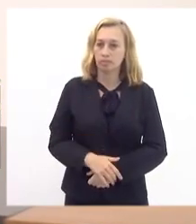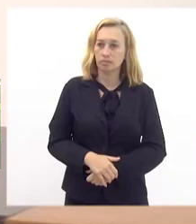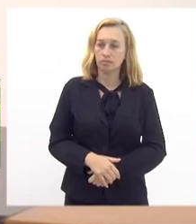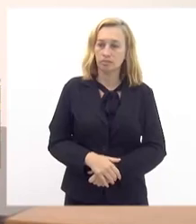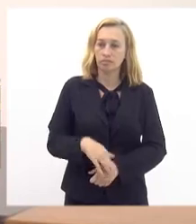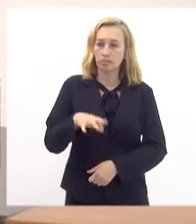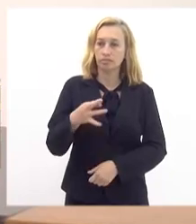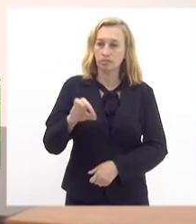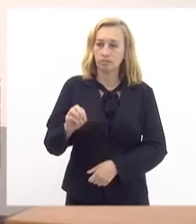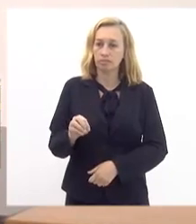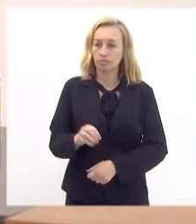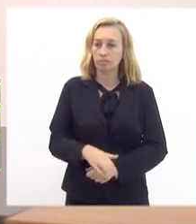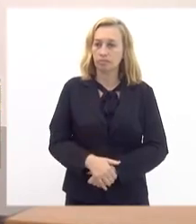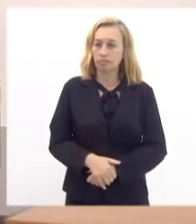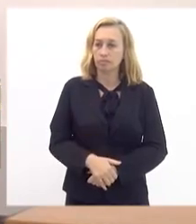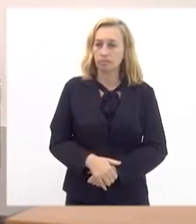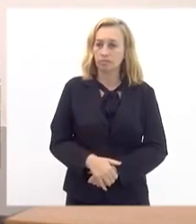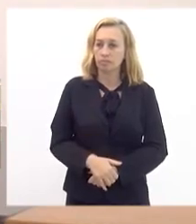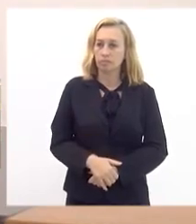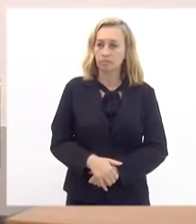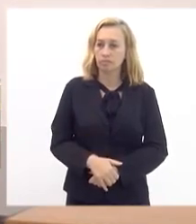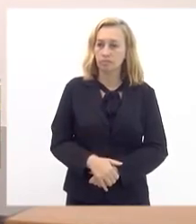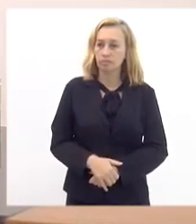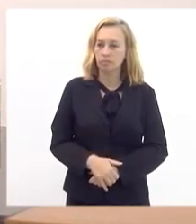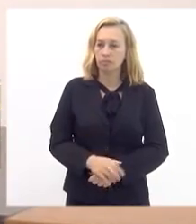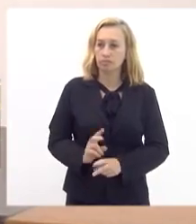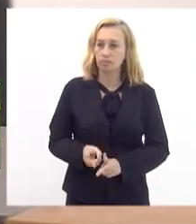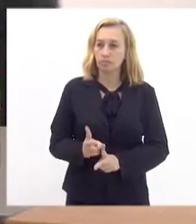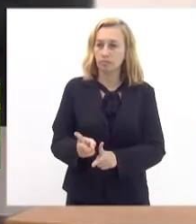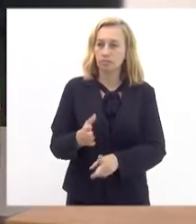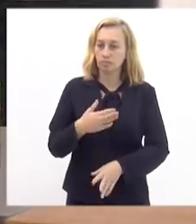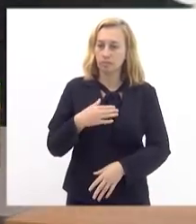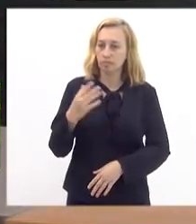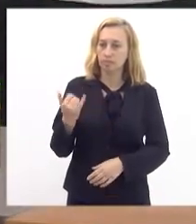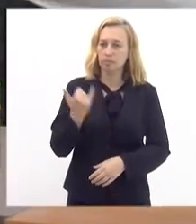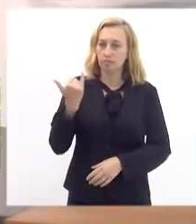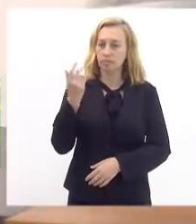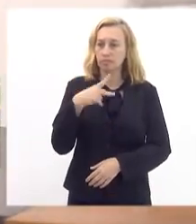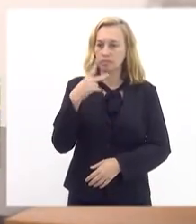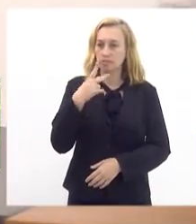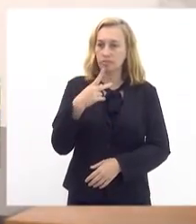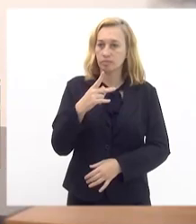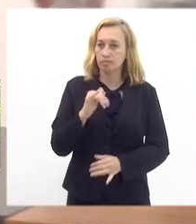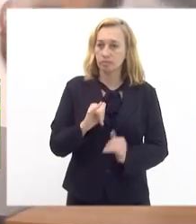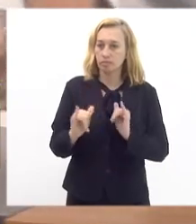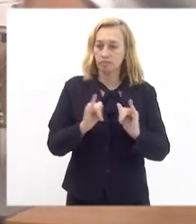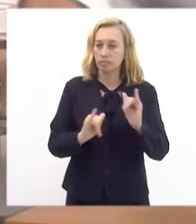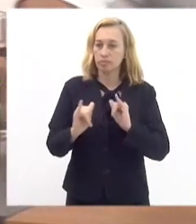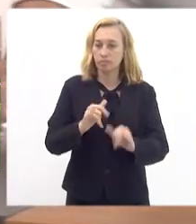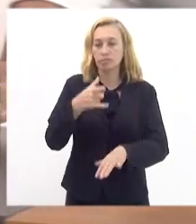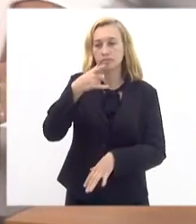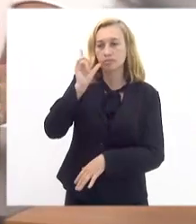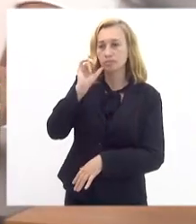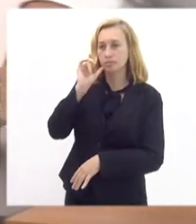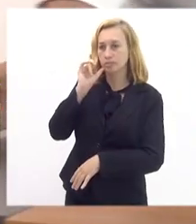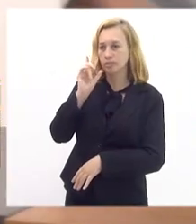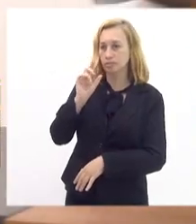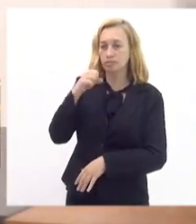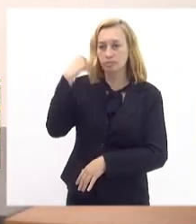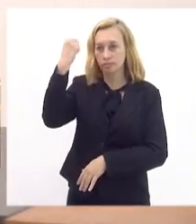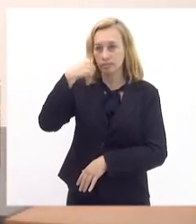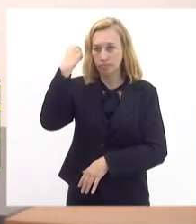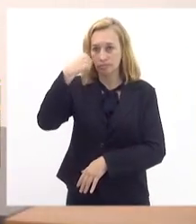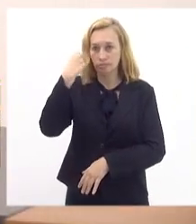Maurício tolmasquim e eu sigo com a minha Porque é importante deserdados eu estive ontem em